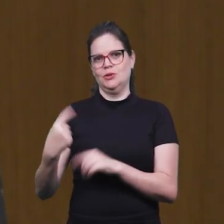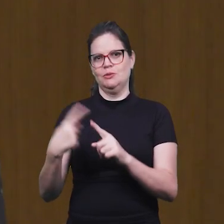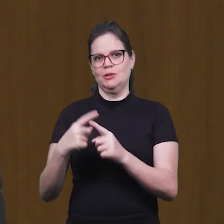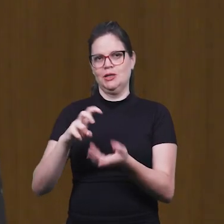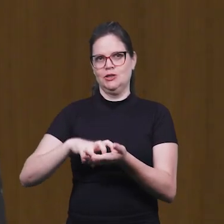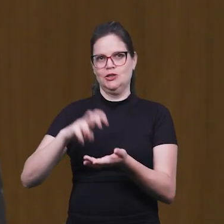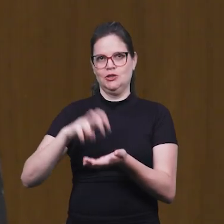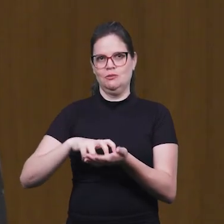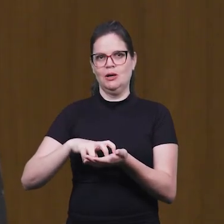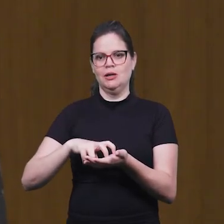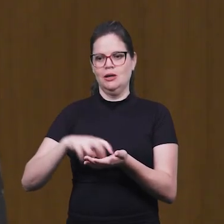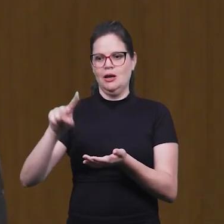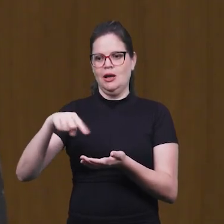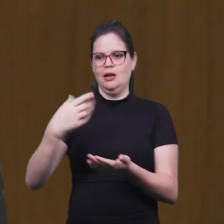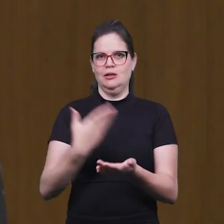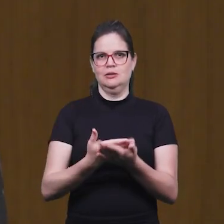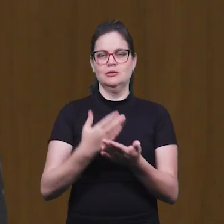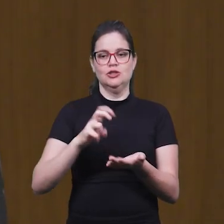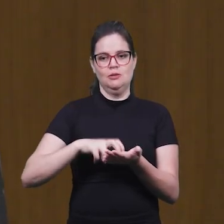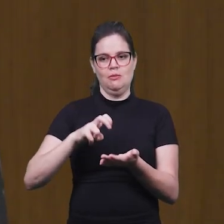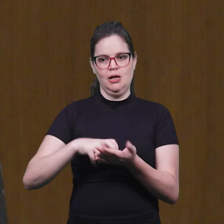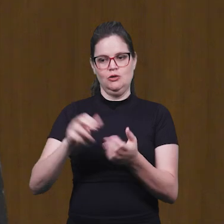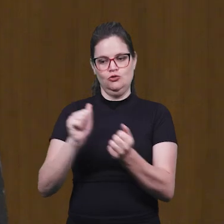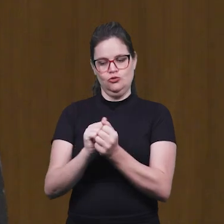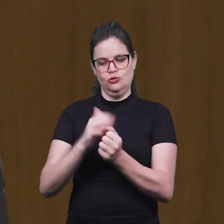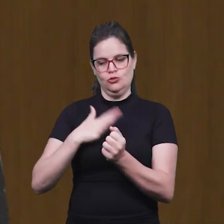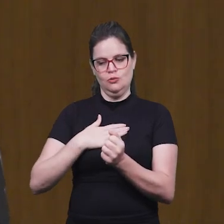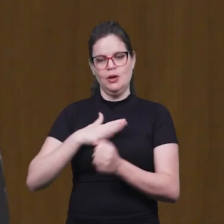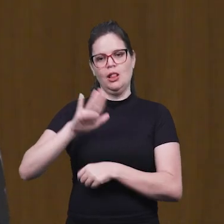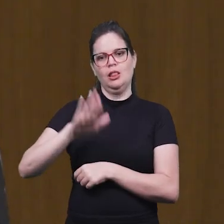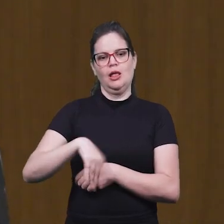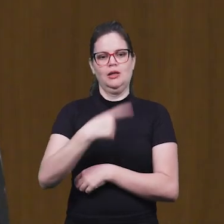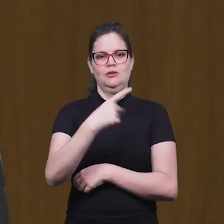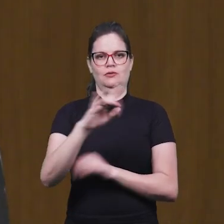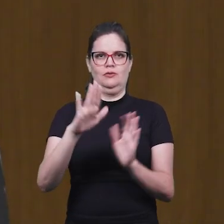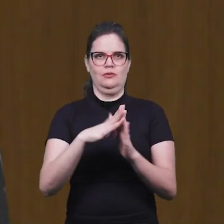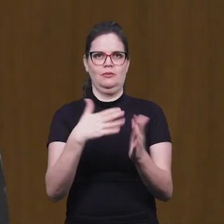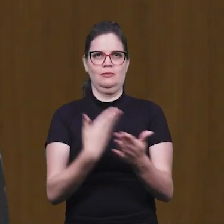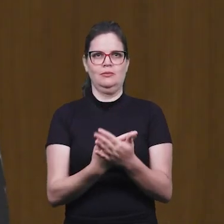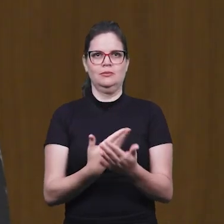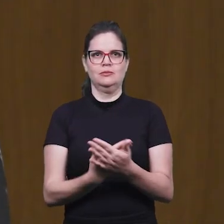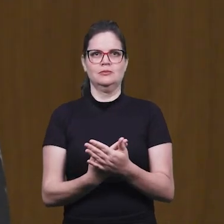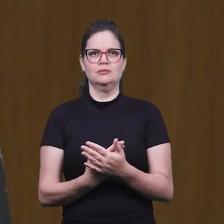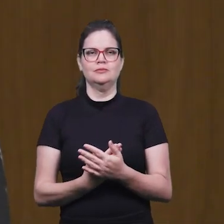tarde elas iam para a escola. E surgiu então fazer o concurso para o